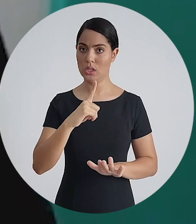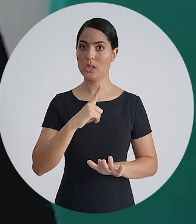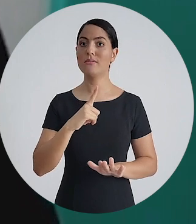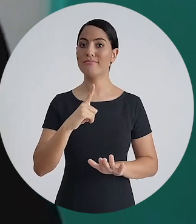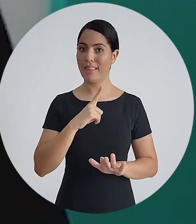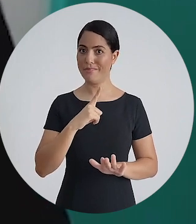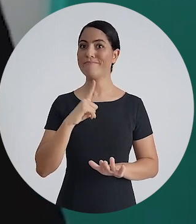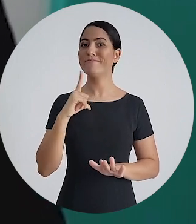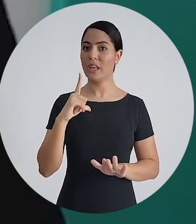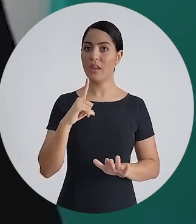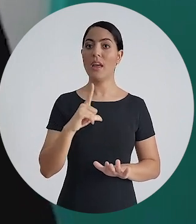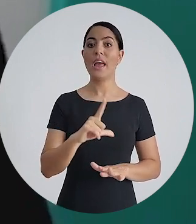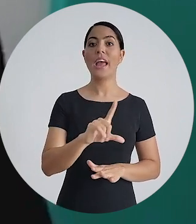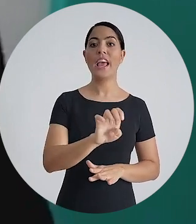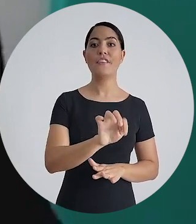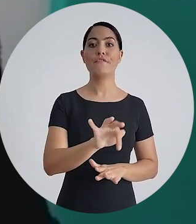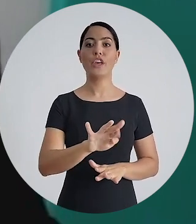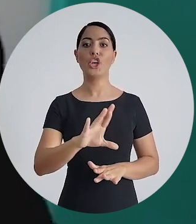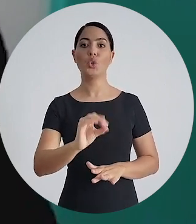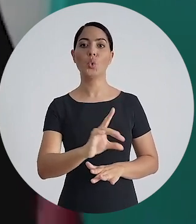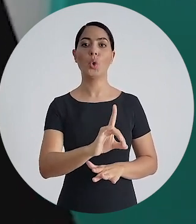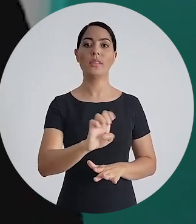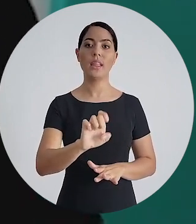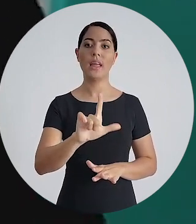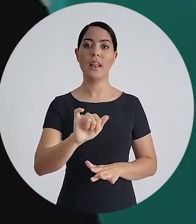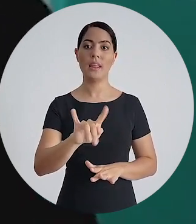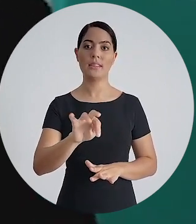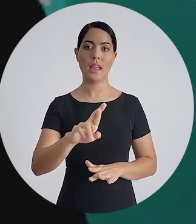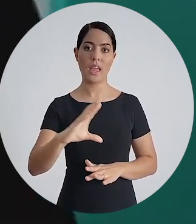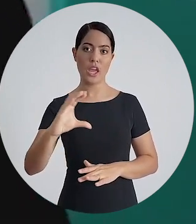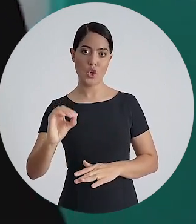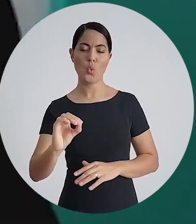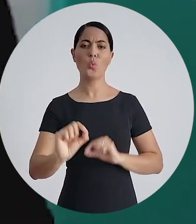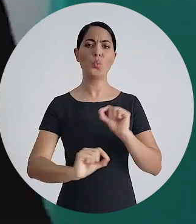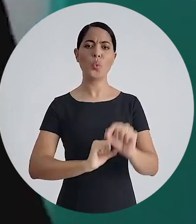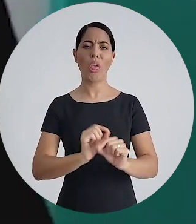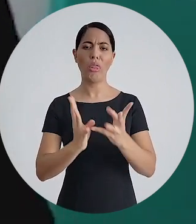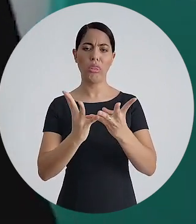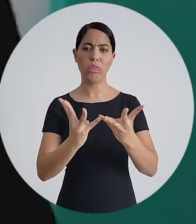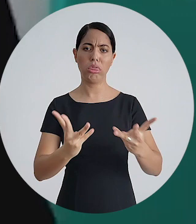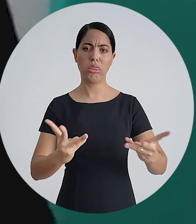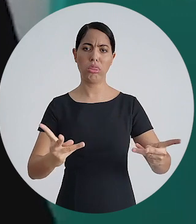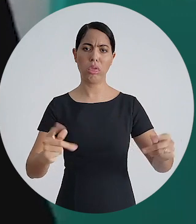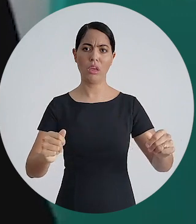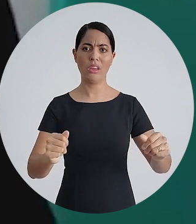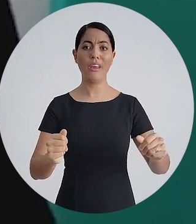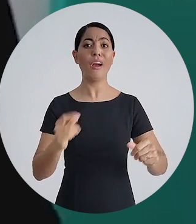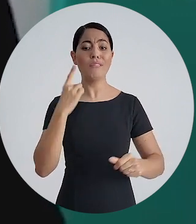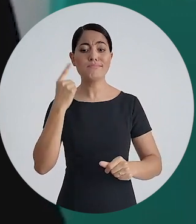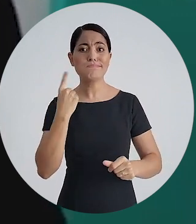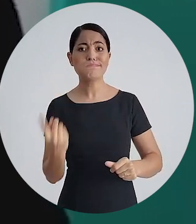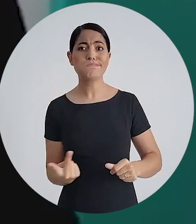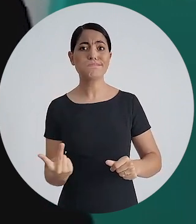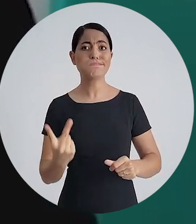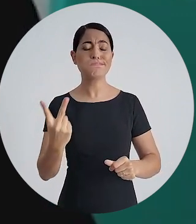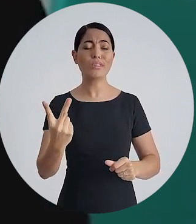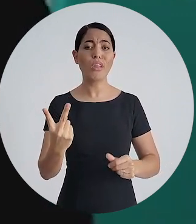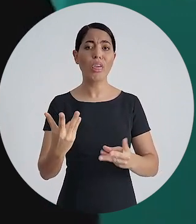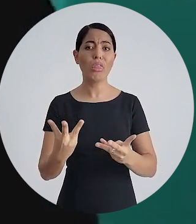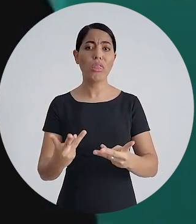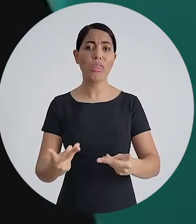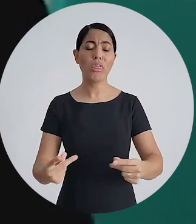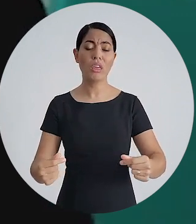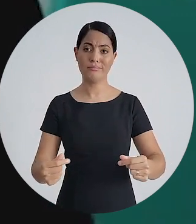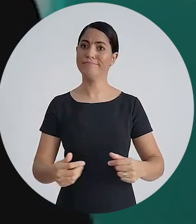veja só, tem um efeito deletério, e vou sobre isso conversar mais, de além de desvalorizar